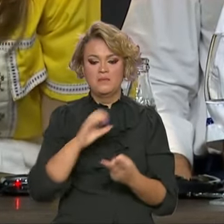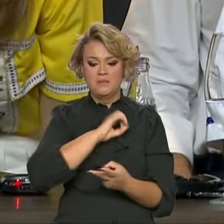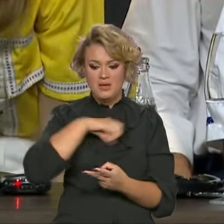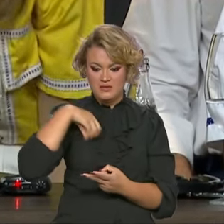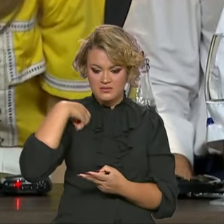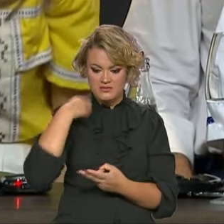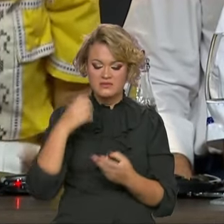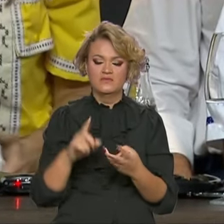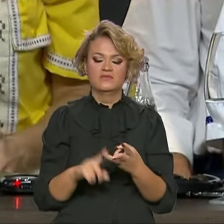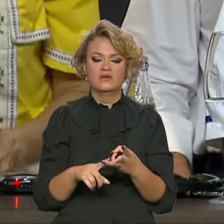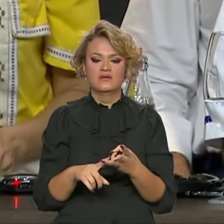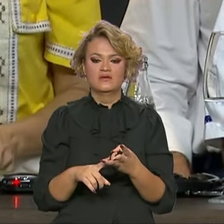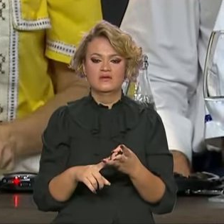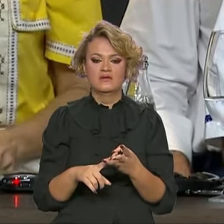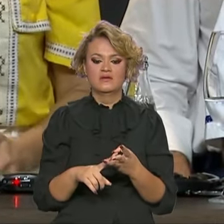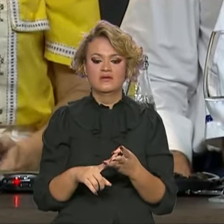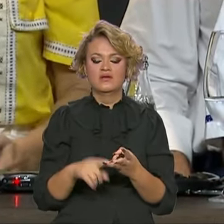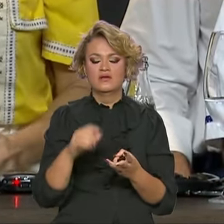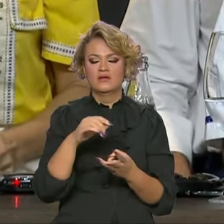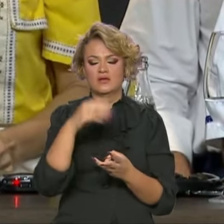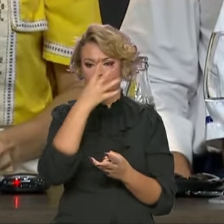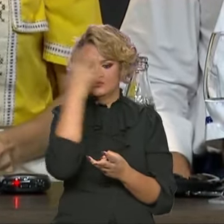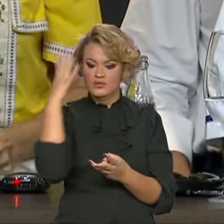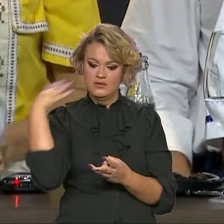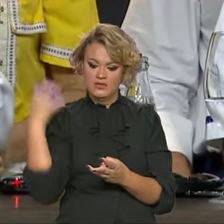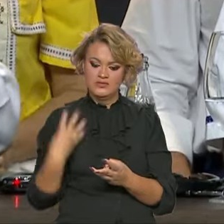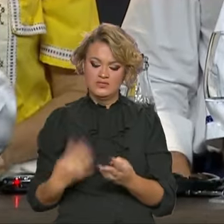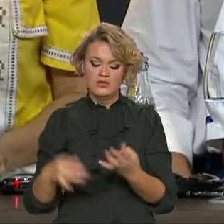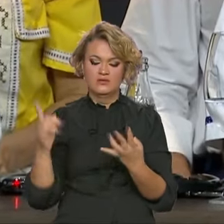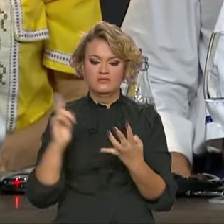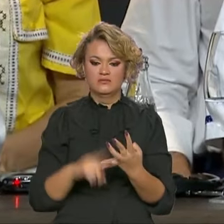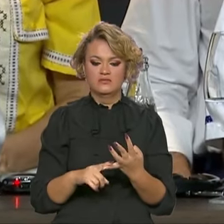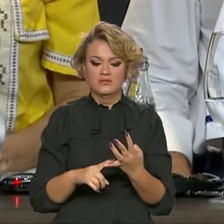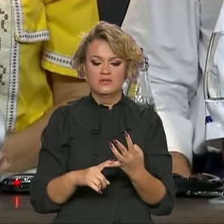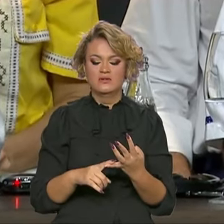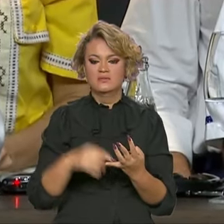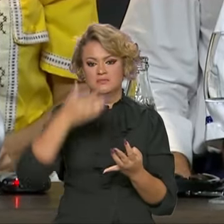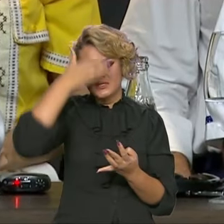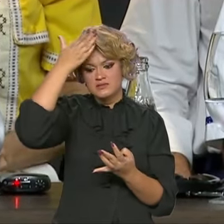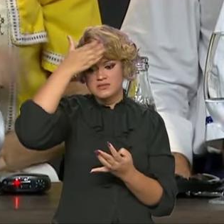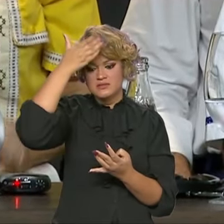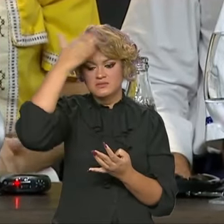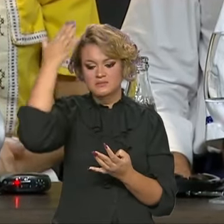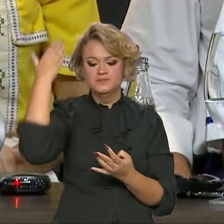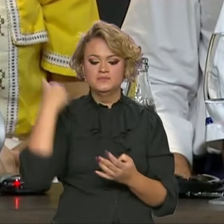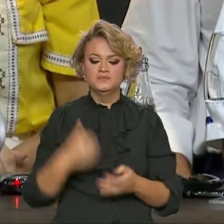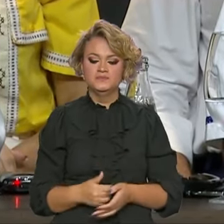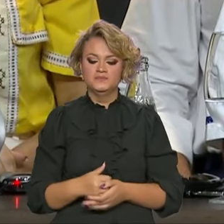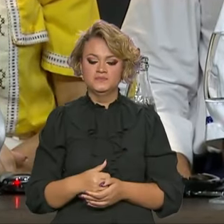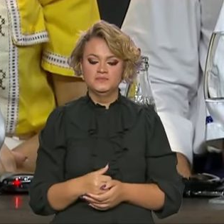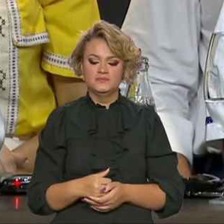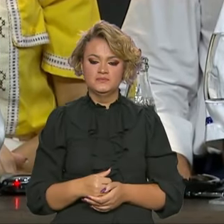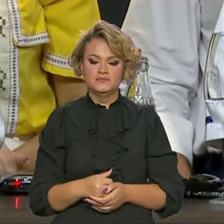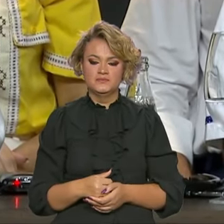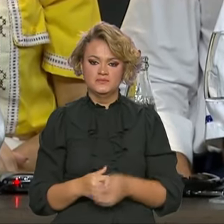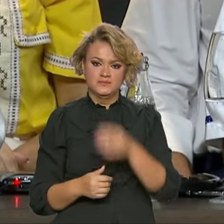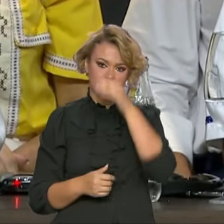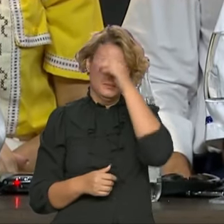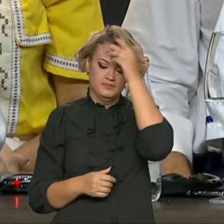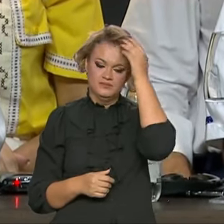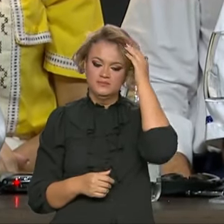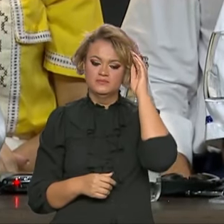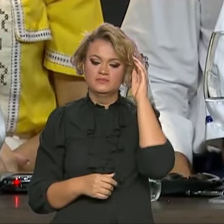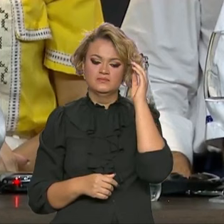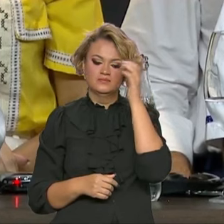Silva, do Meio Ambiente, Sônia Guajajara, dos Povos Indígenas e Márcio Macedo, da Secretaria-Geral da Presidência da